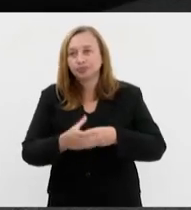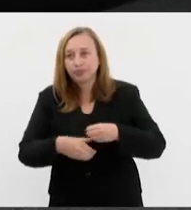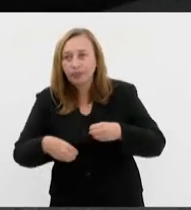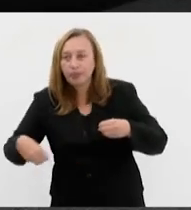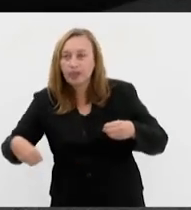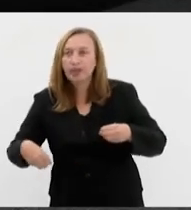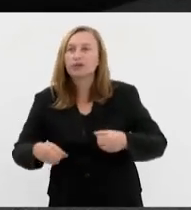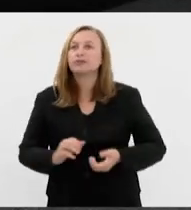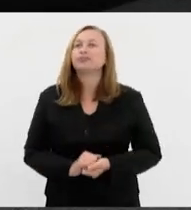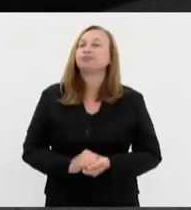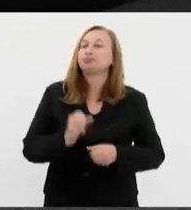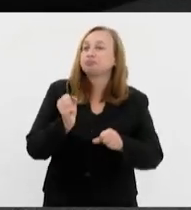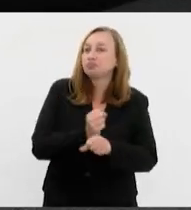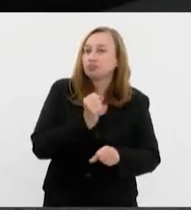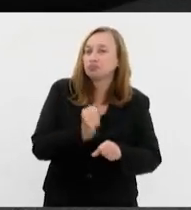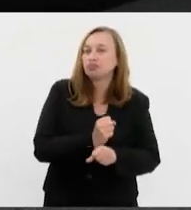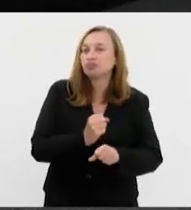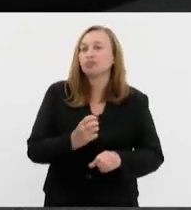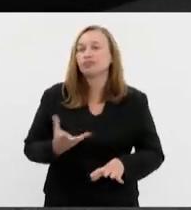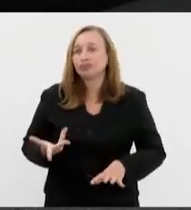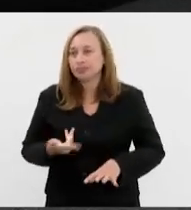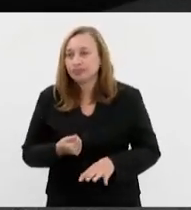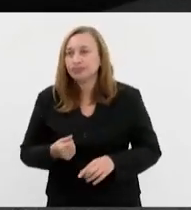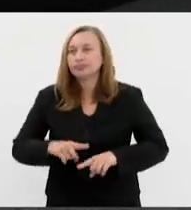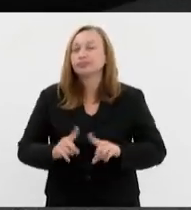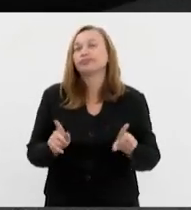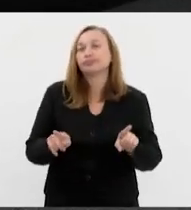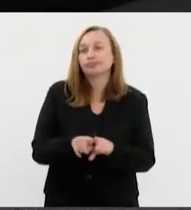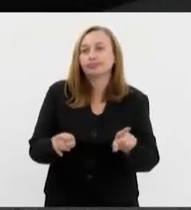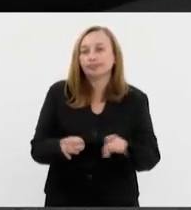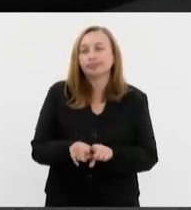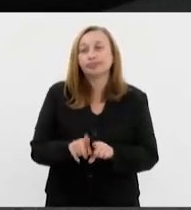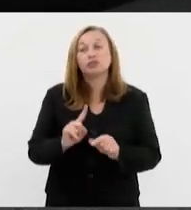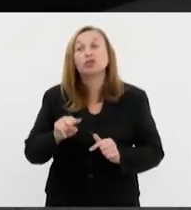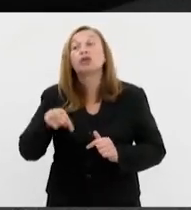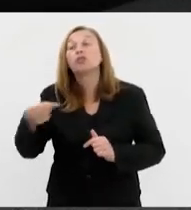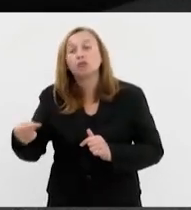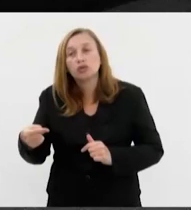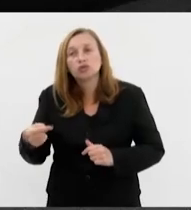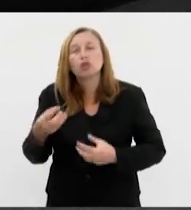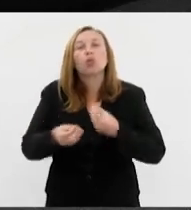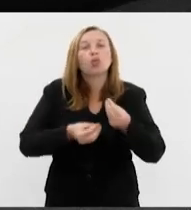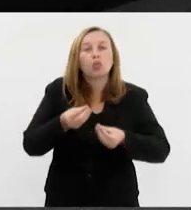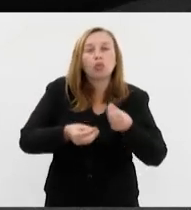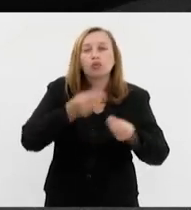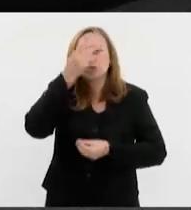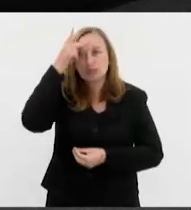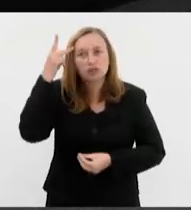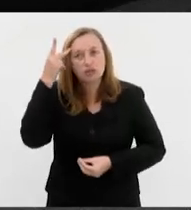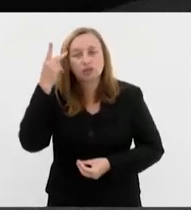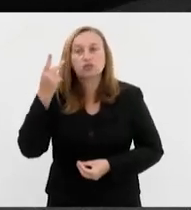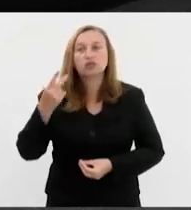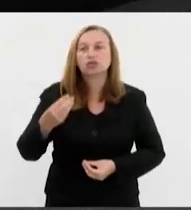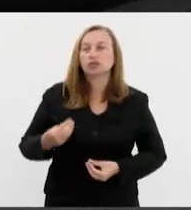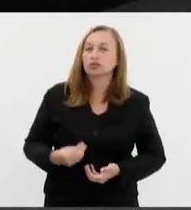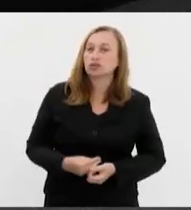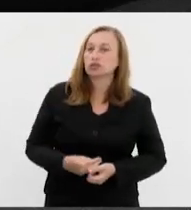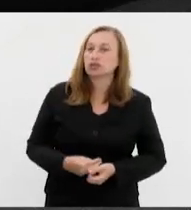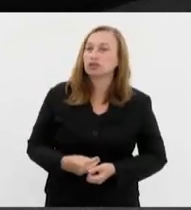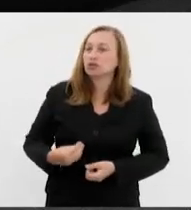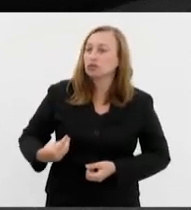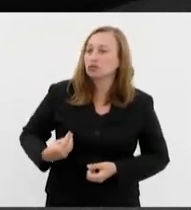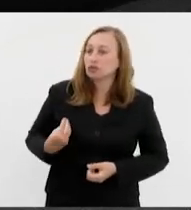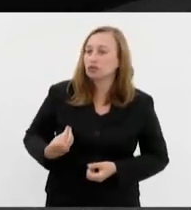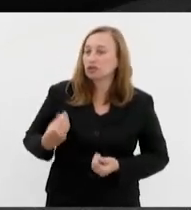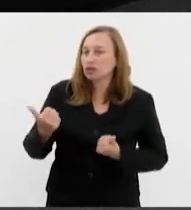de garantia de obras de contenção, mas também o depois disso. Como essas pessoas estão sendo assistidas? Hoje,